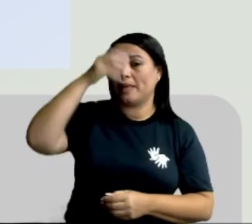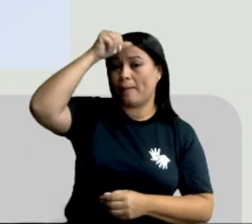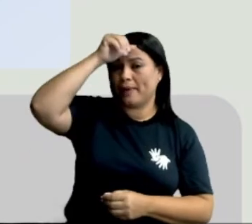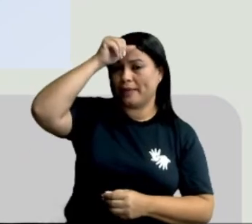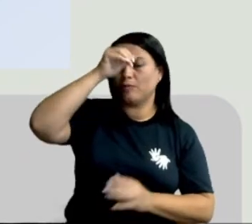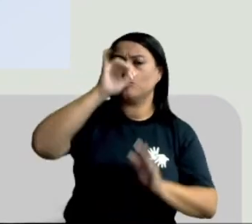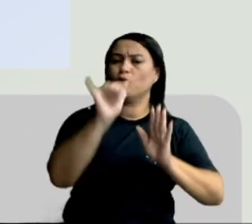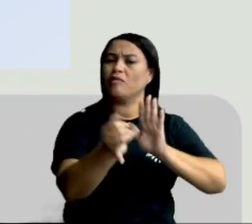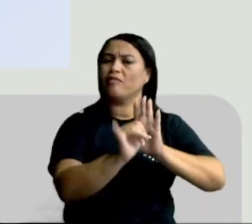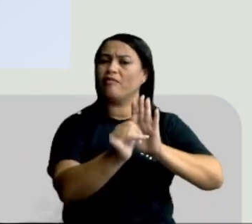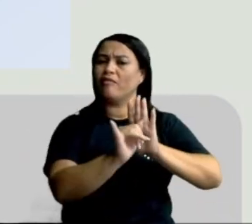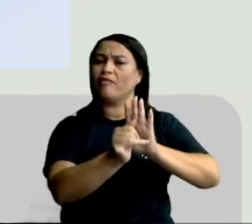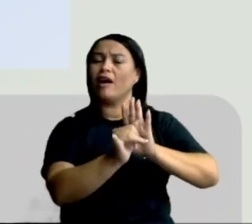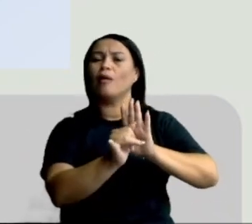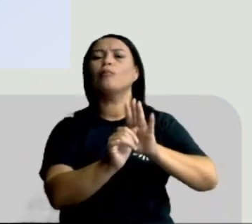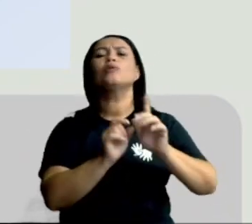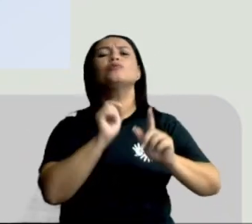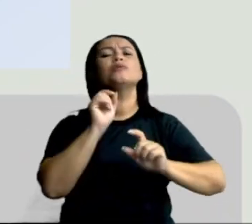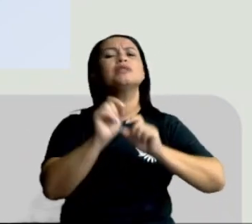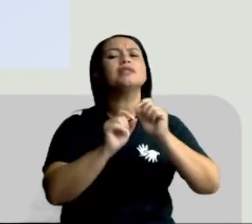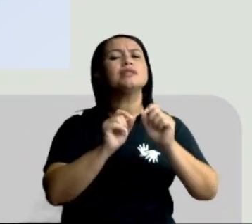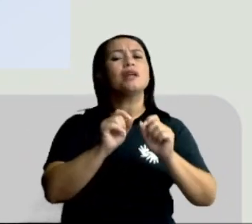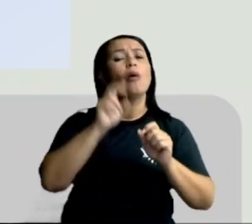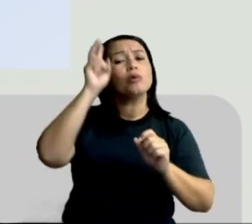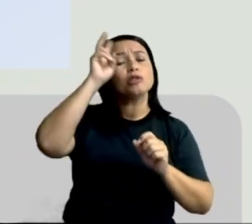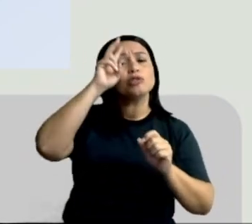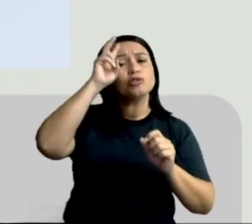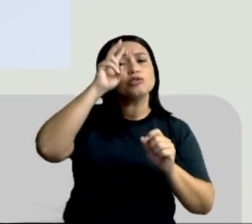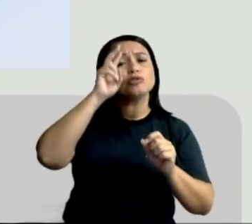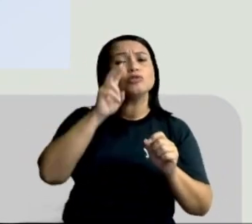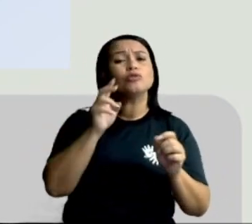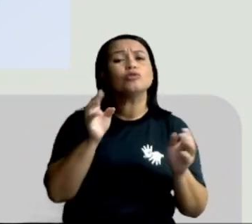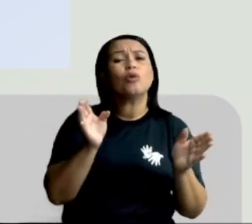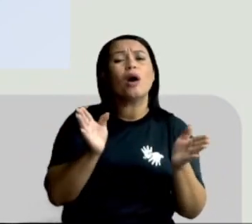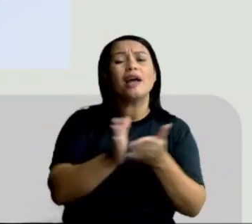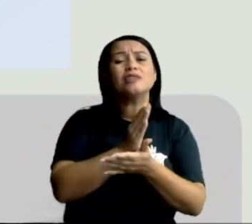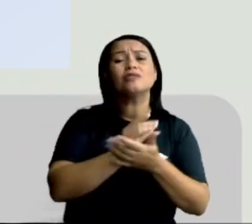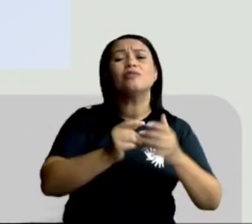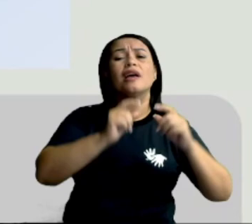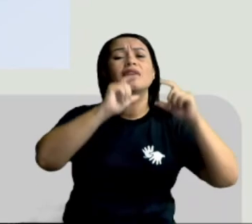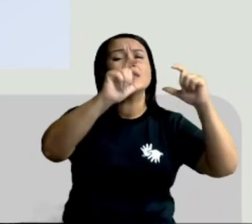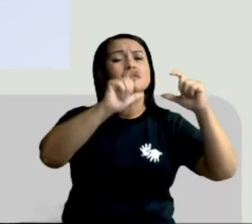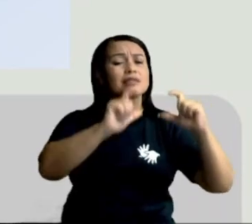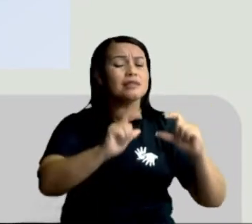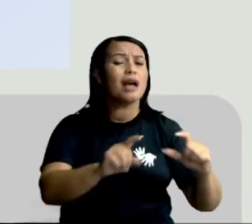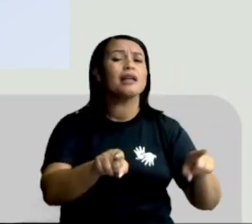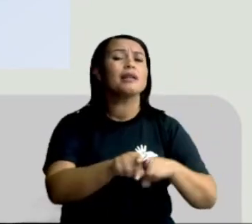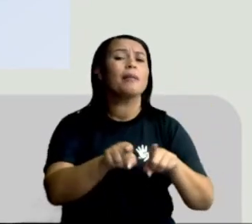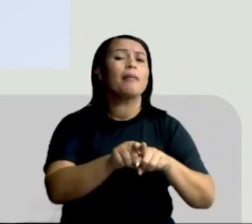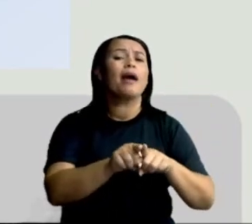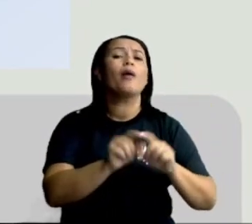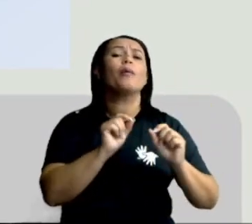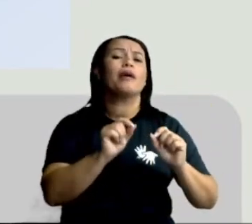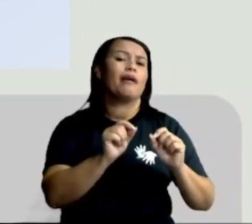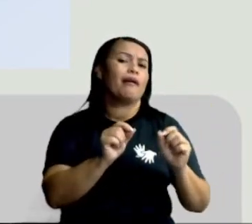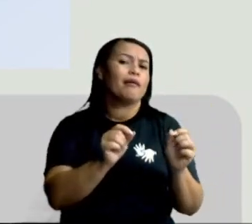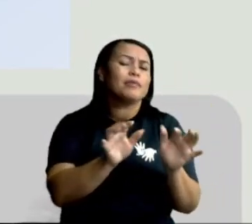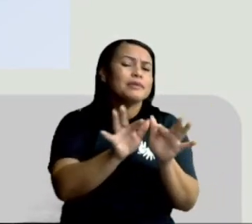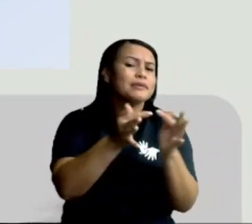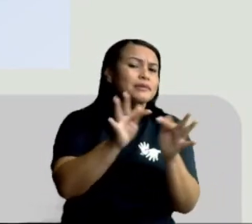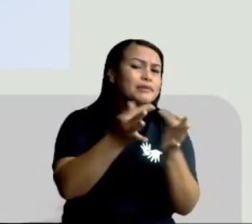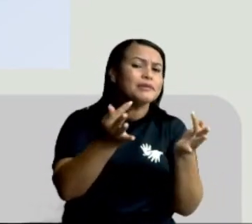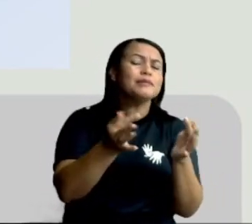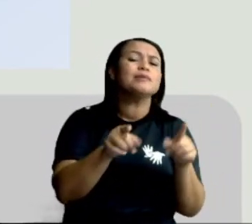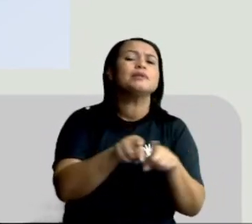sobre fábulas, que são histórias curtas em prosa, em verso ou prosa. Aprendemos